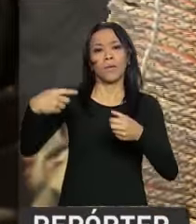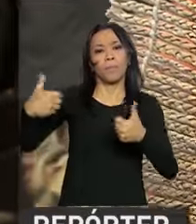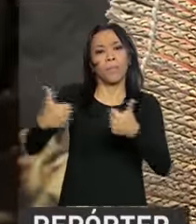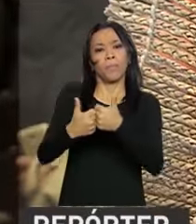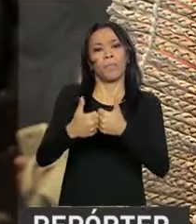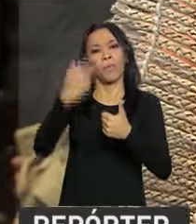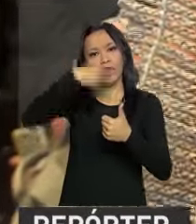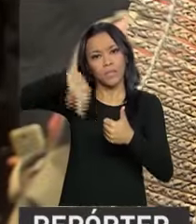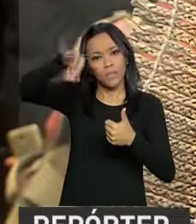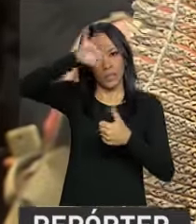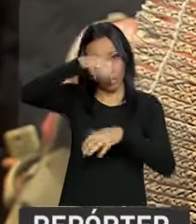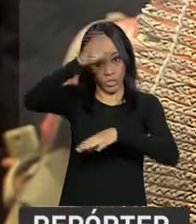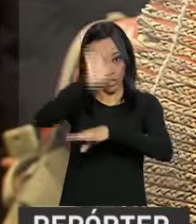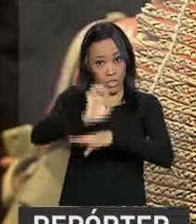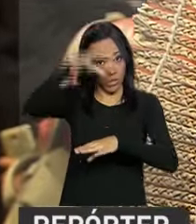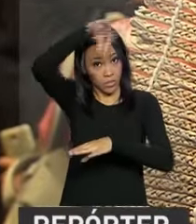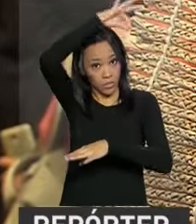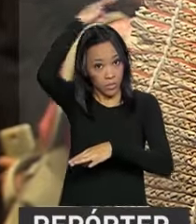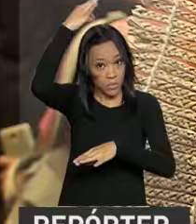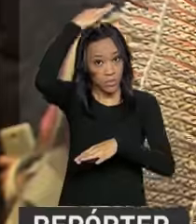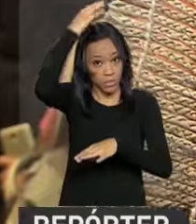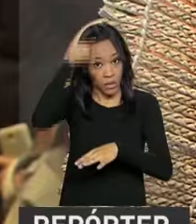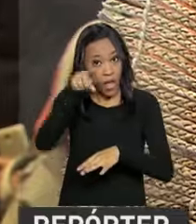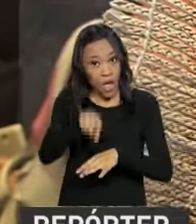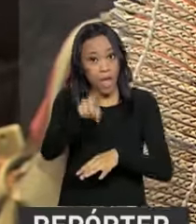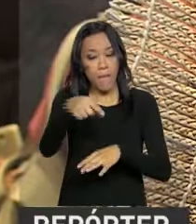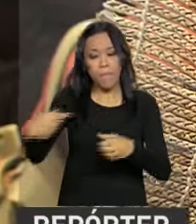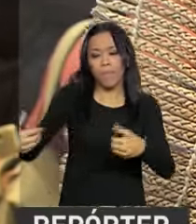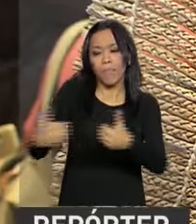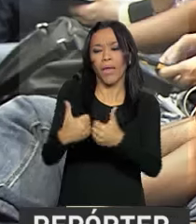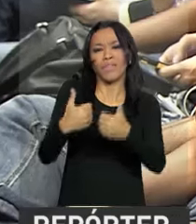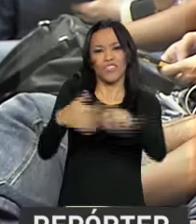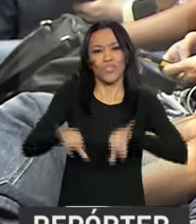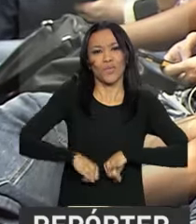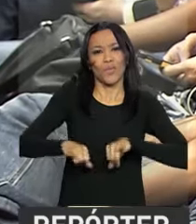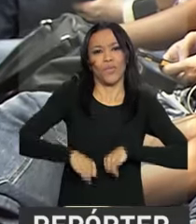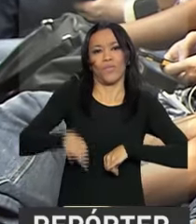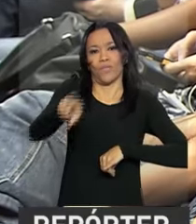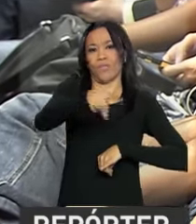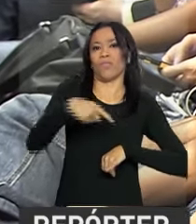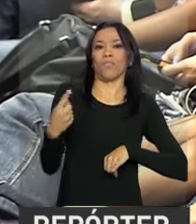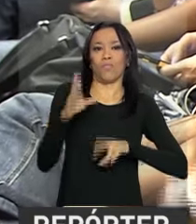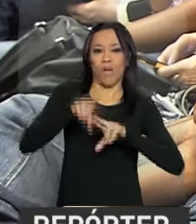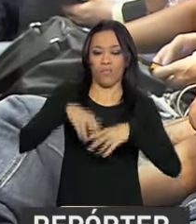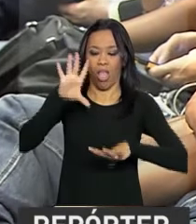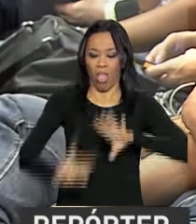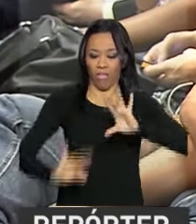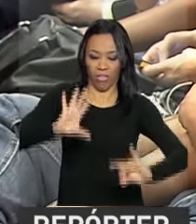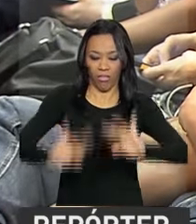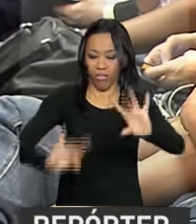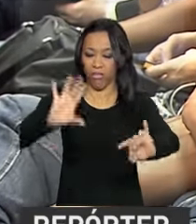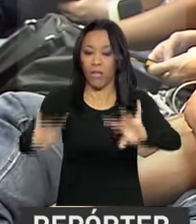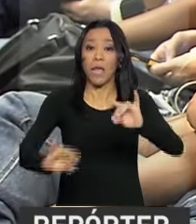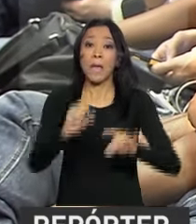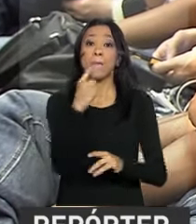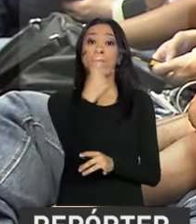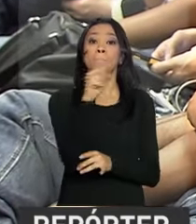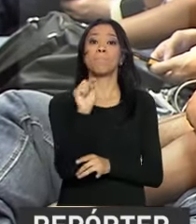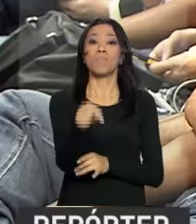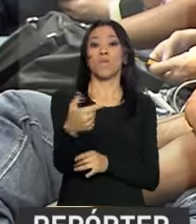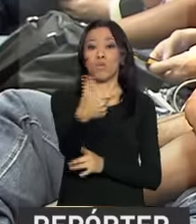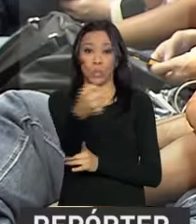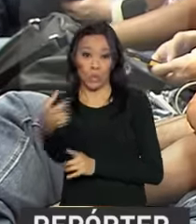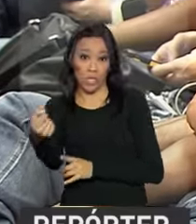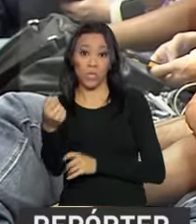Espírito Santo a cidade fica na parte do litoral afetado pela lama Ele conta que desde então os 1200 indígenas